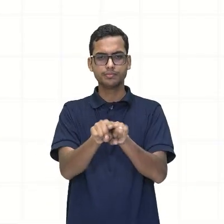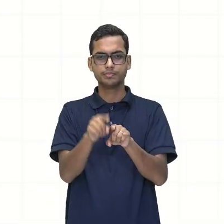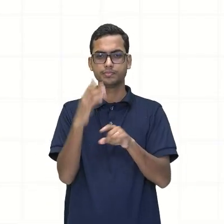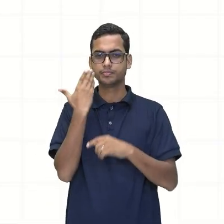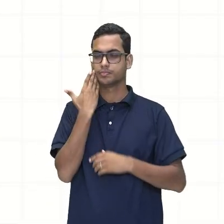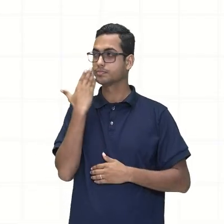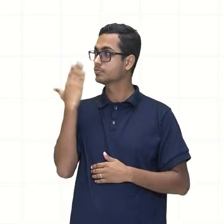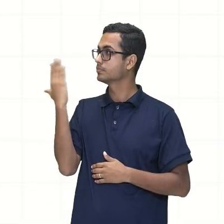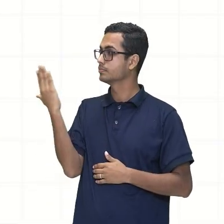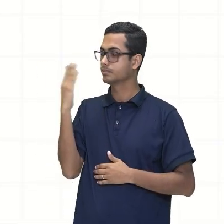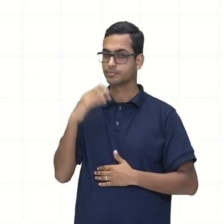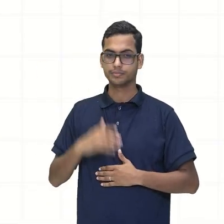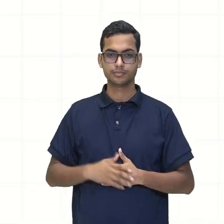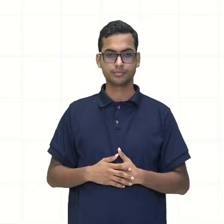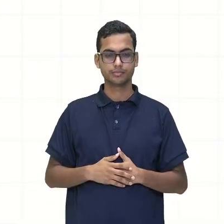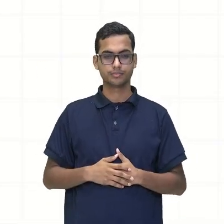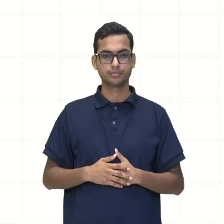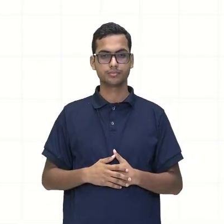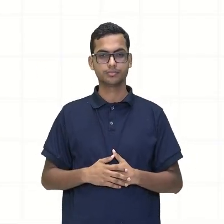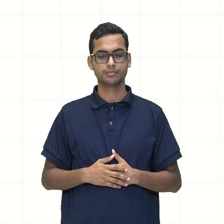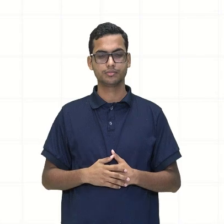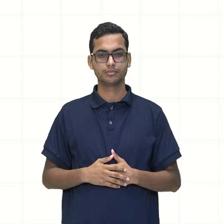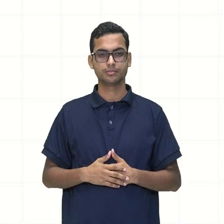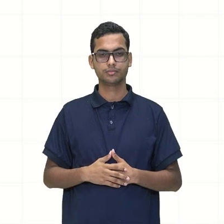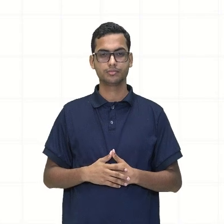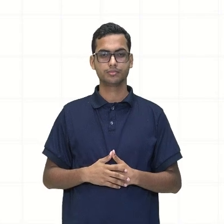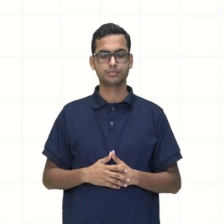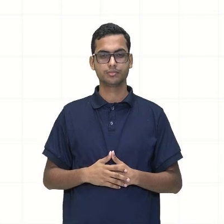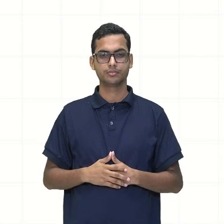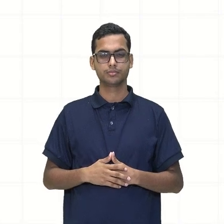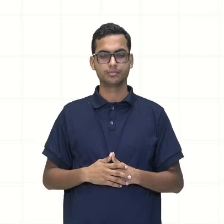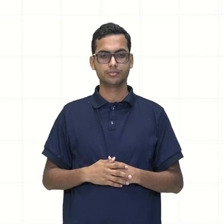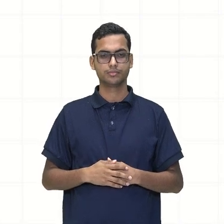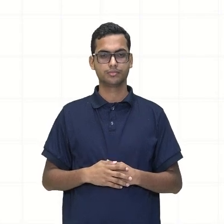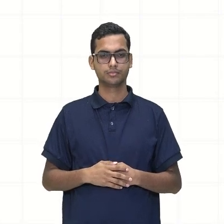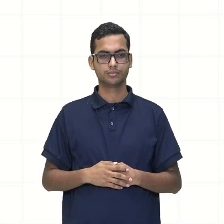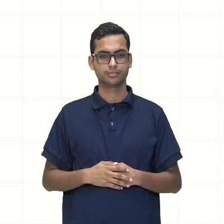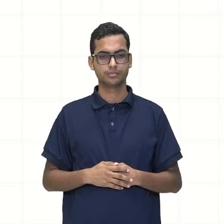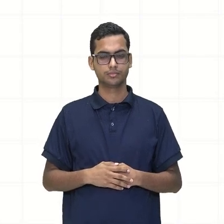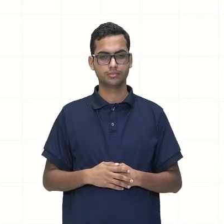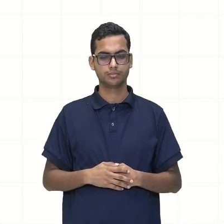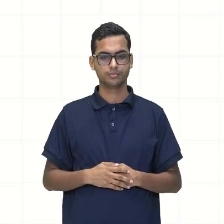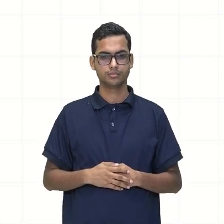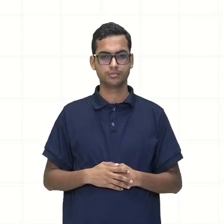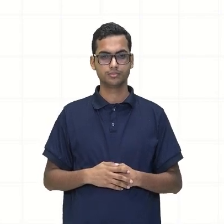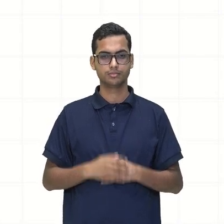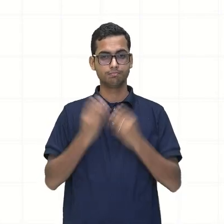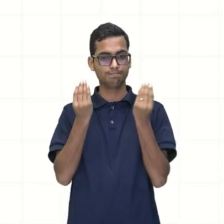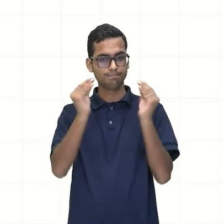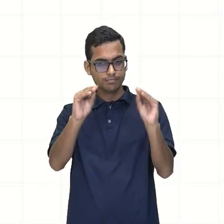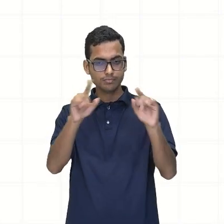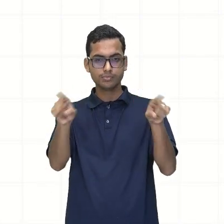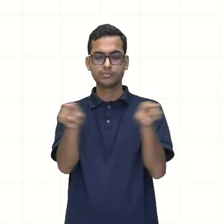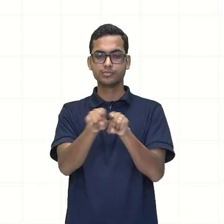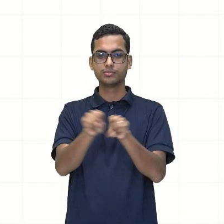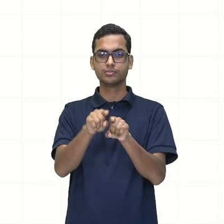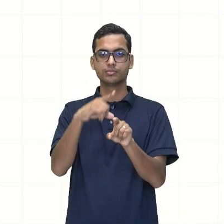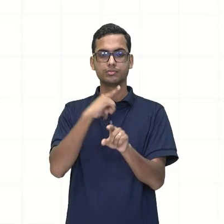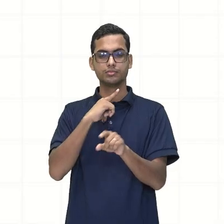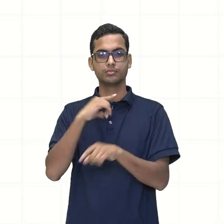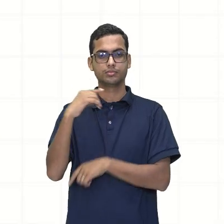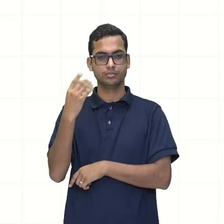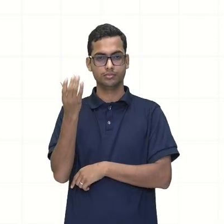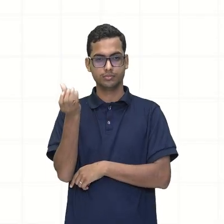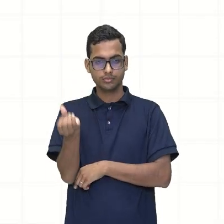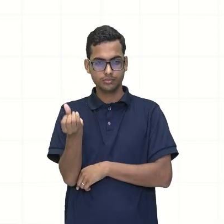que é esse aqui, ó, da operação entre as frações, e multiplico aqui os outros dois números, 6 vezes